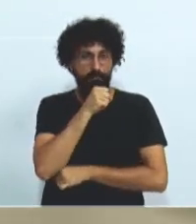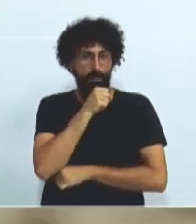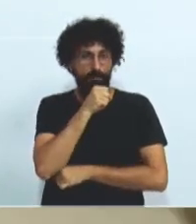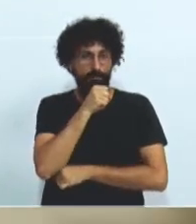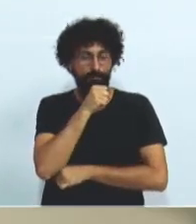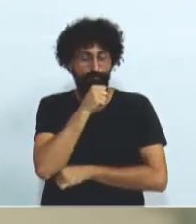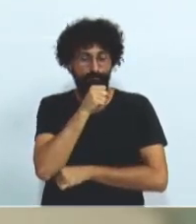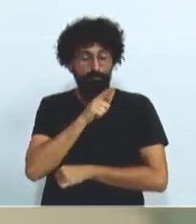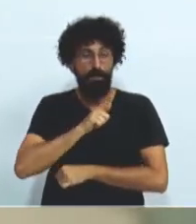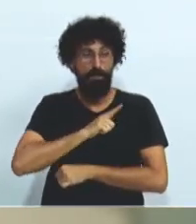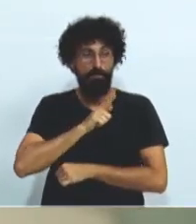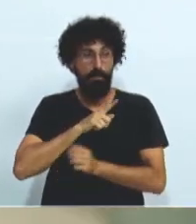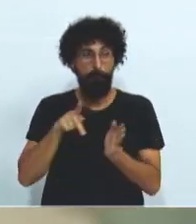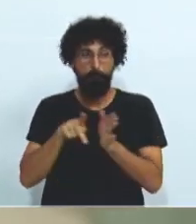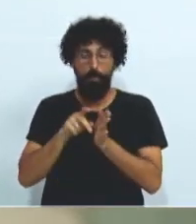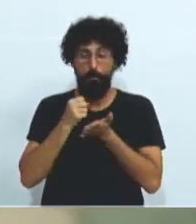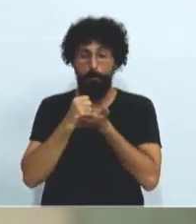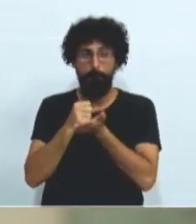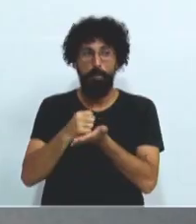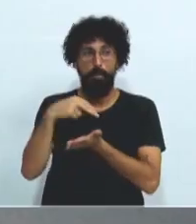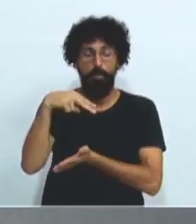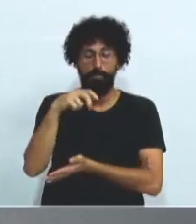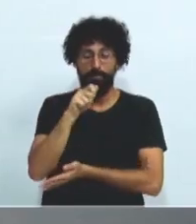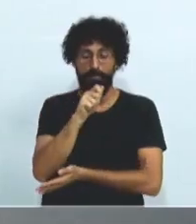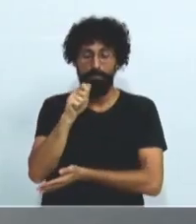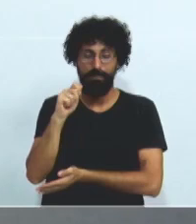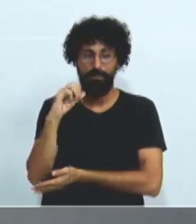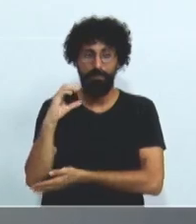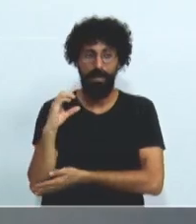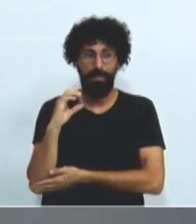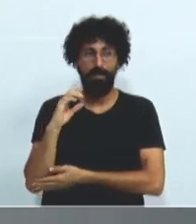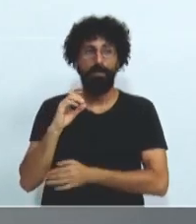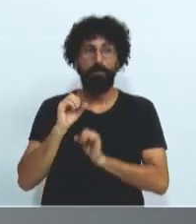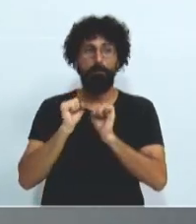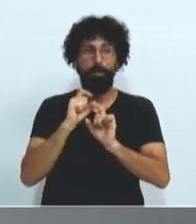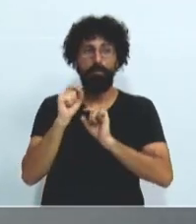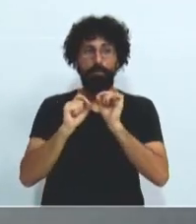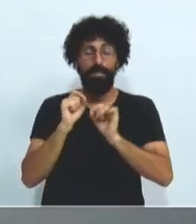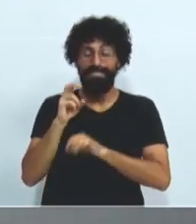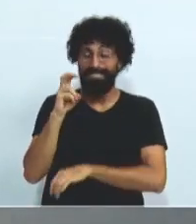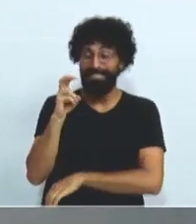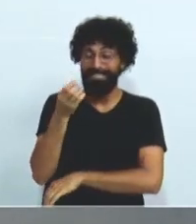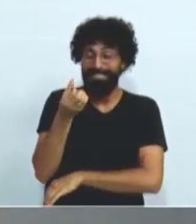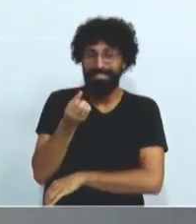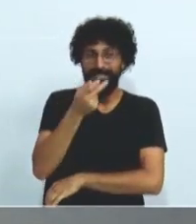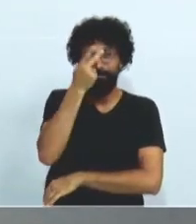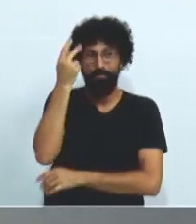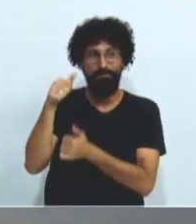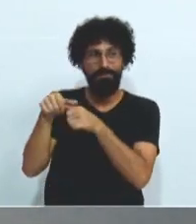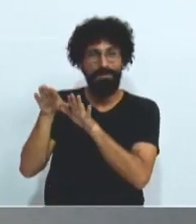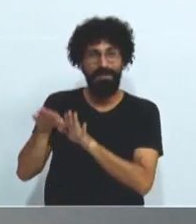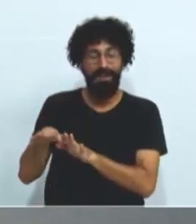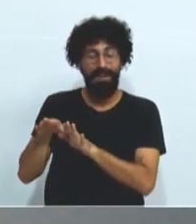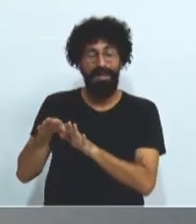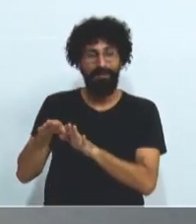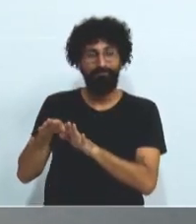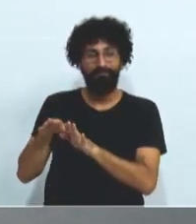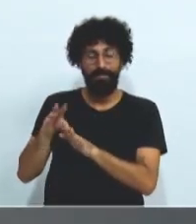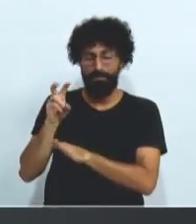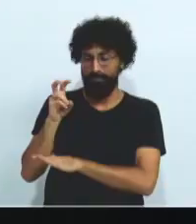toda a assistência do NAC, que tem capacidade para abrigar 56 pessoas, sendo 28